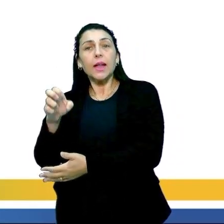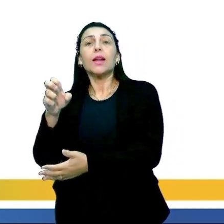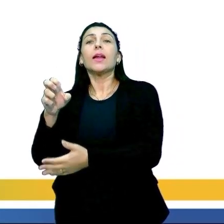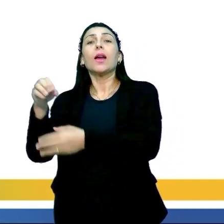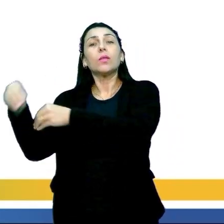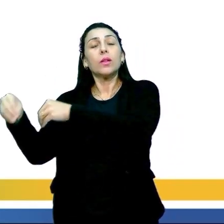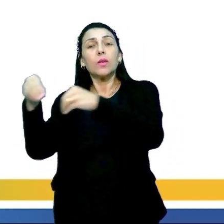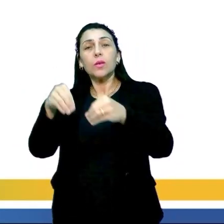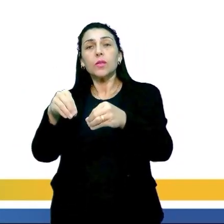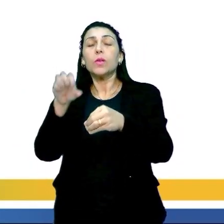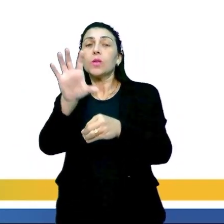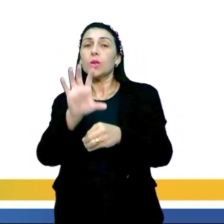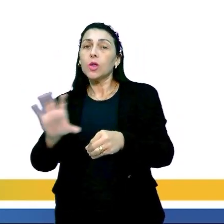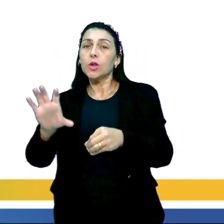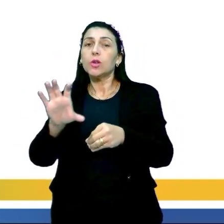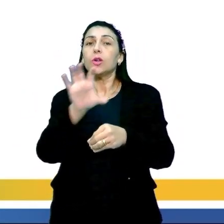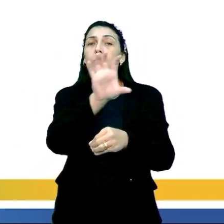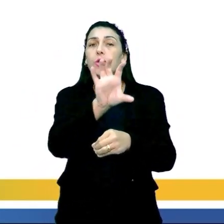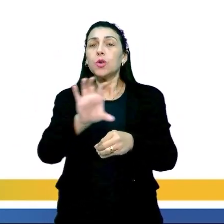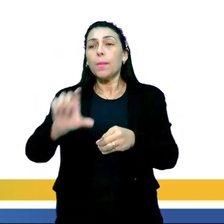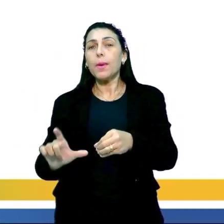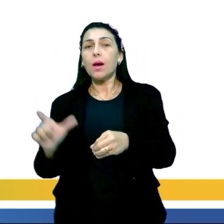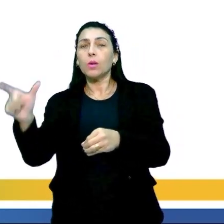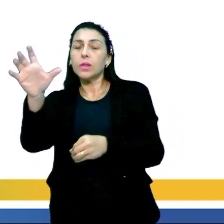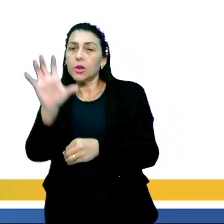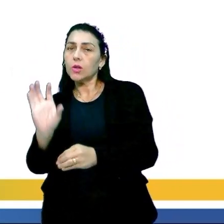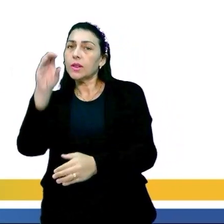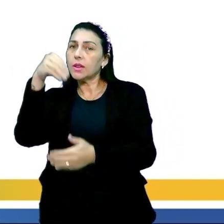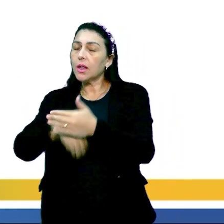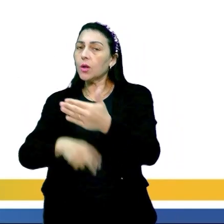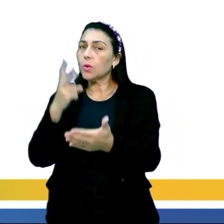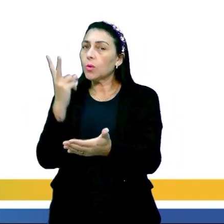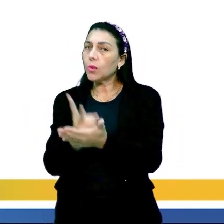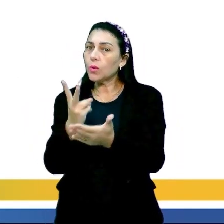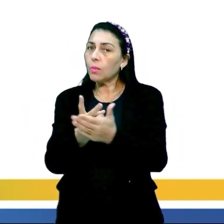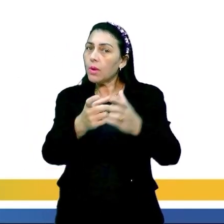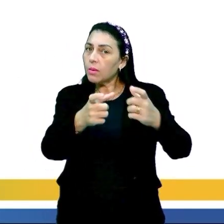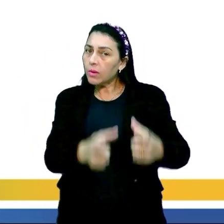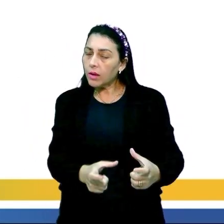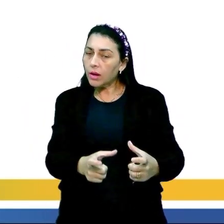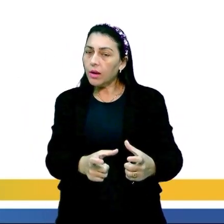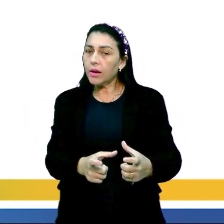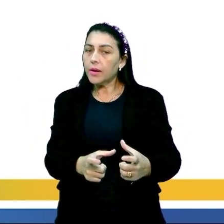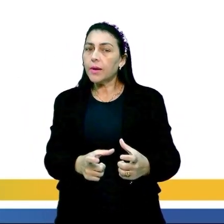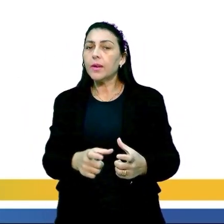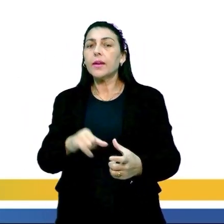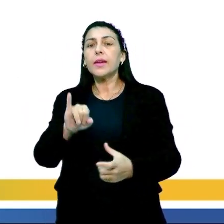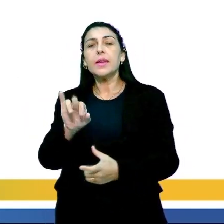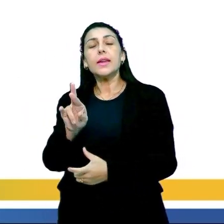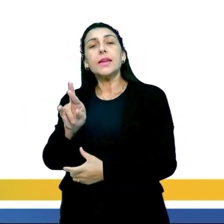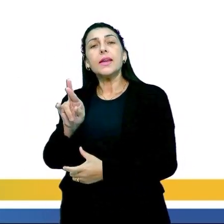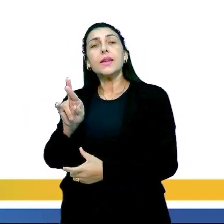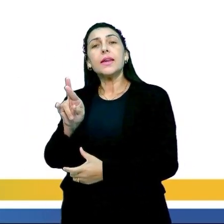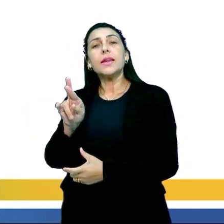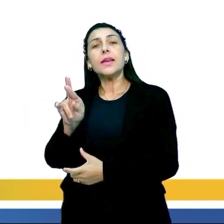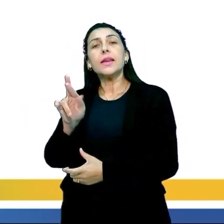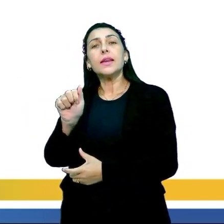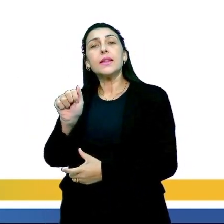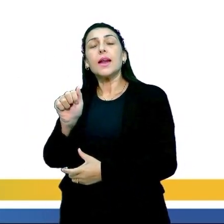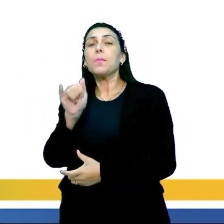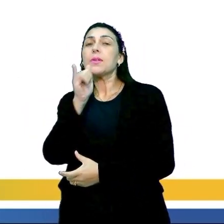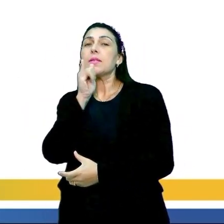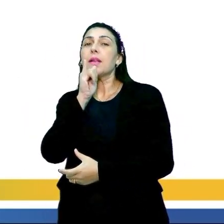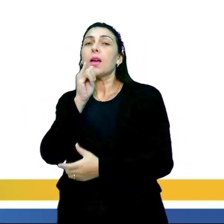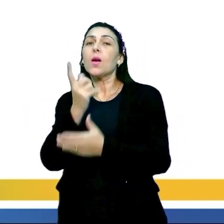o deslocamento de uma região para outra dentro do mesmo território. Migração intrarregional, por exemplo, se eu saio